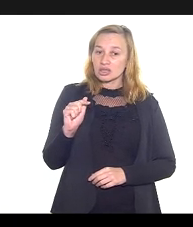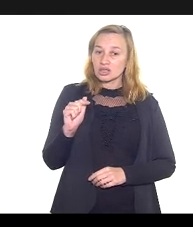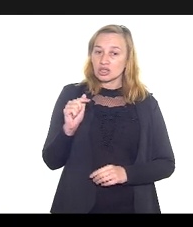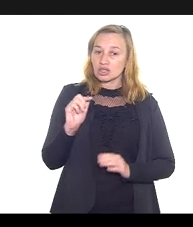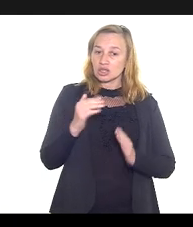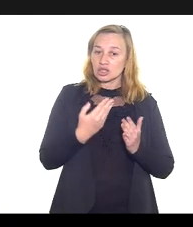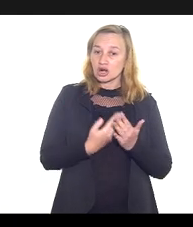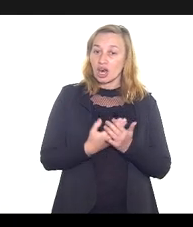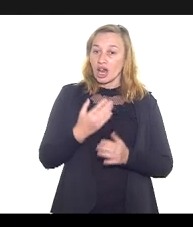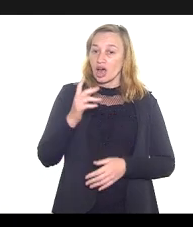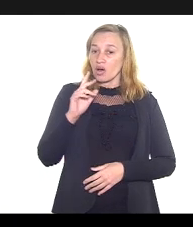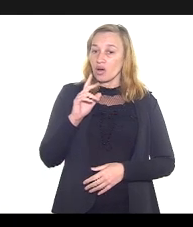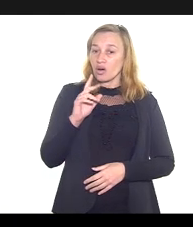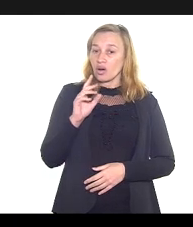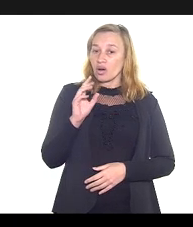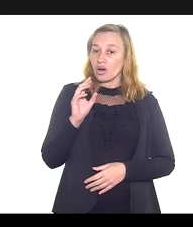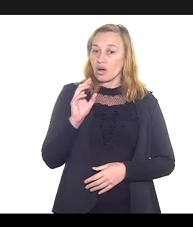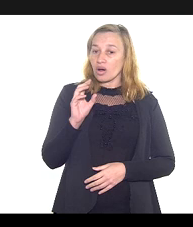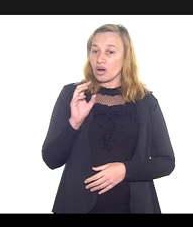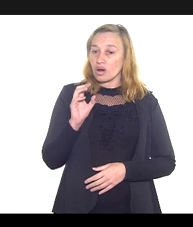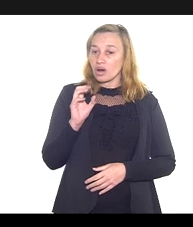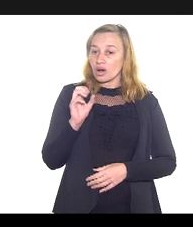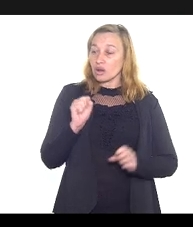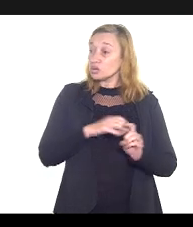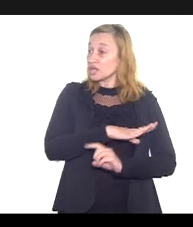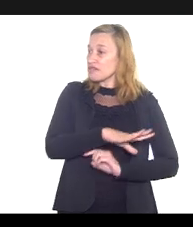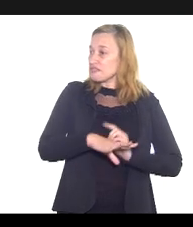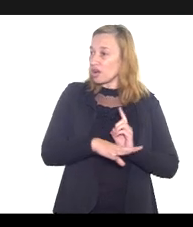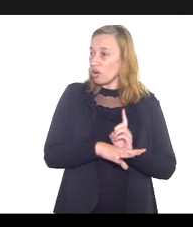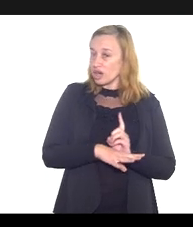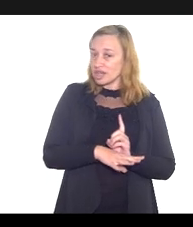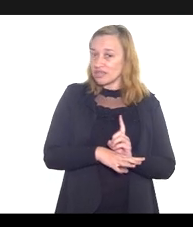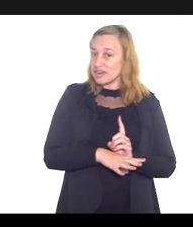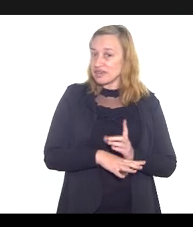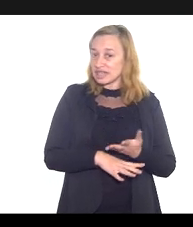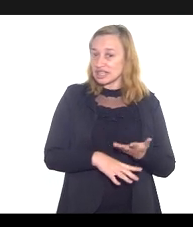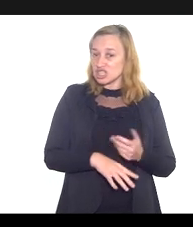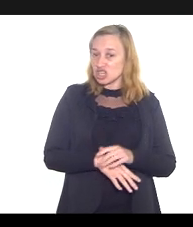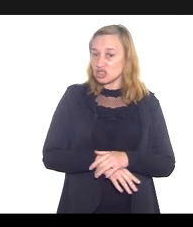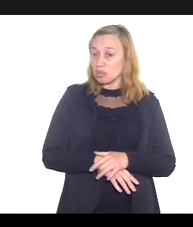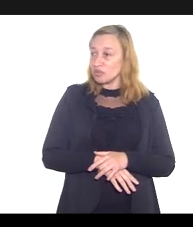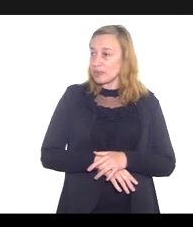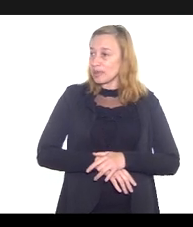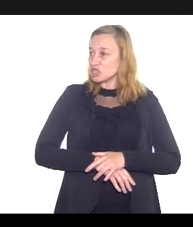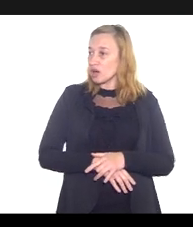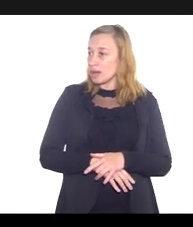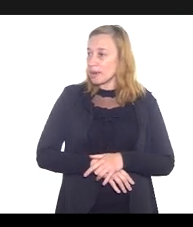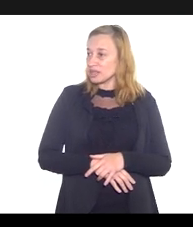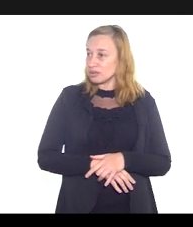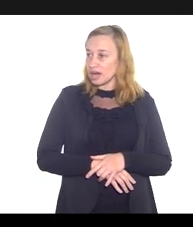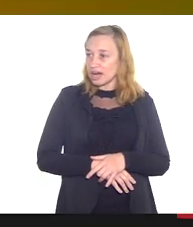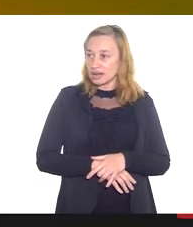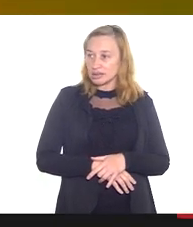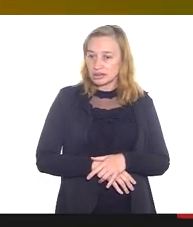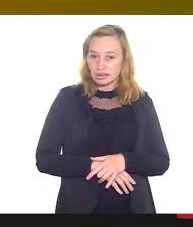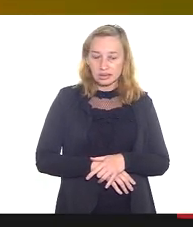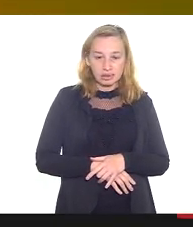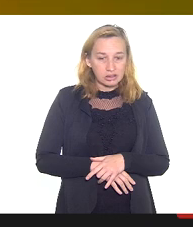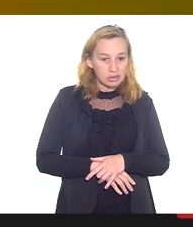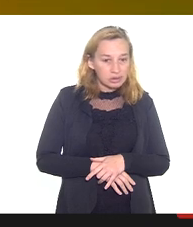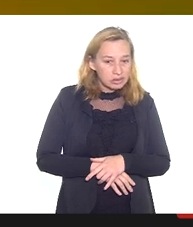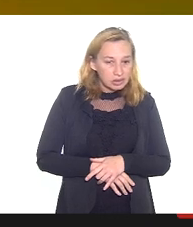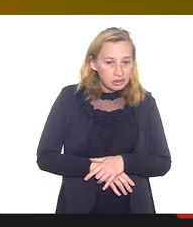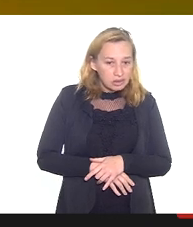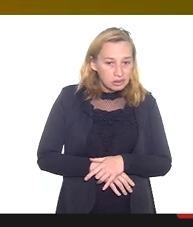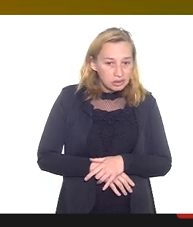Bom dia. Gostaria de agradecer o convite da Comissão de Educação da ALERJ, na pessoa do